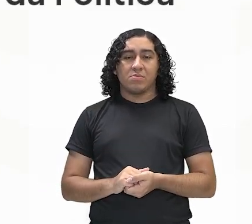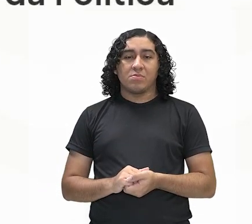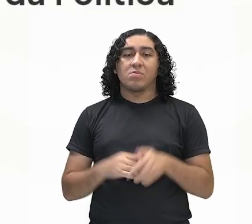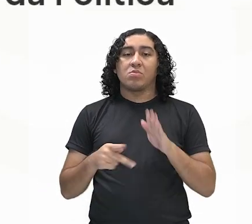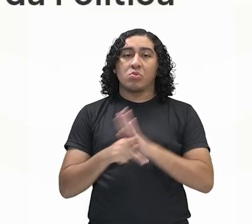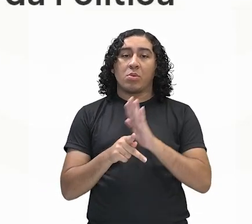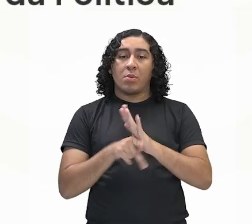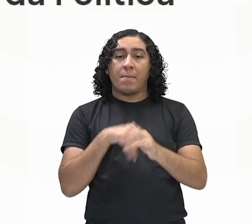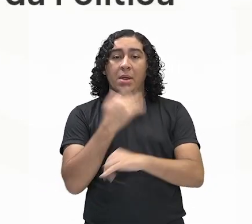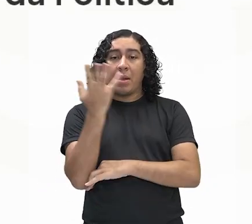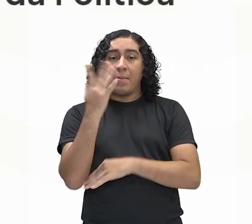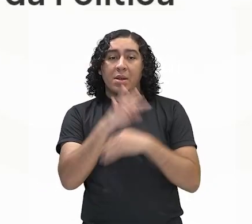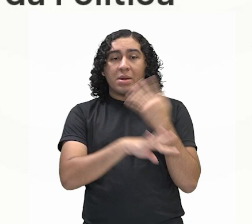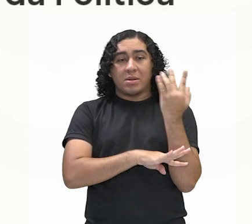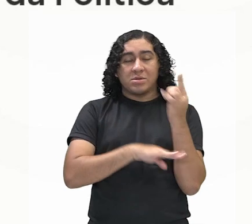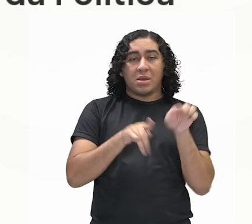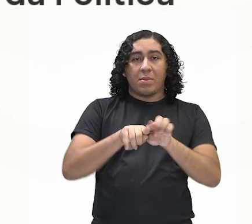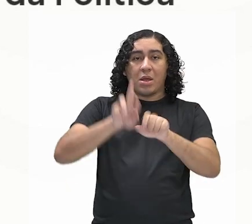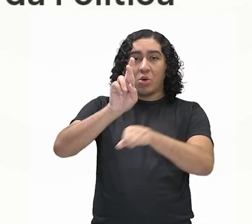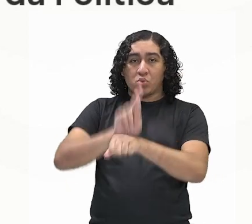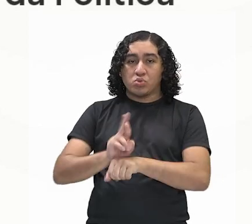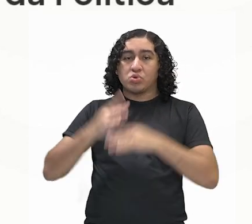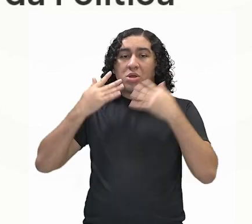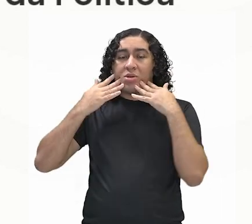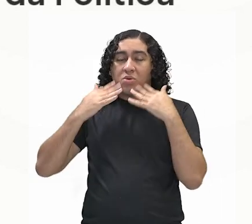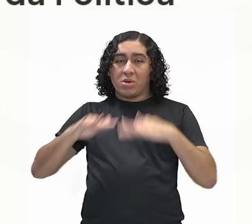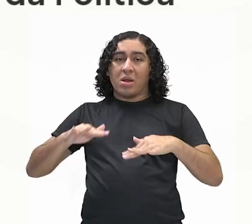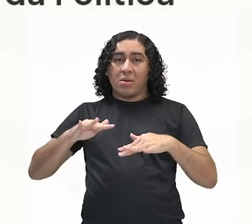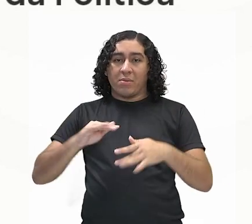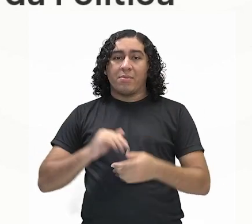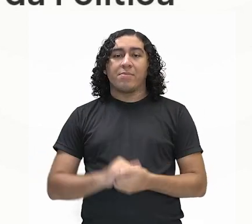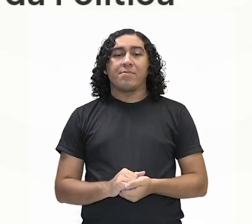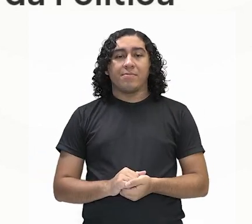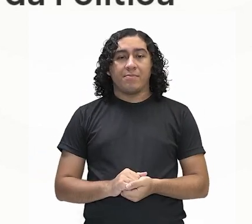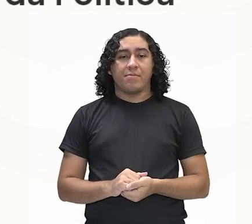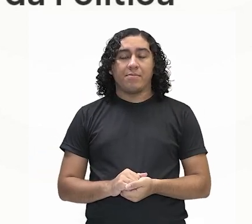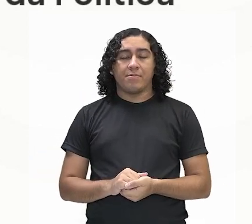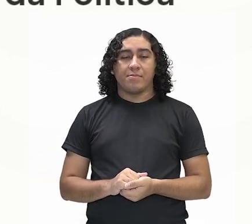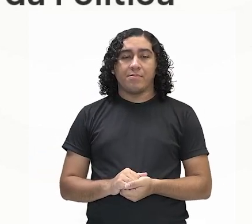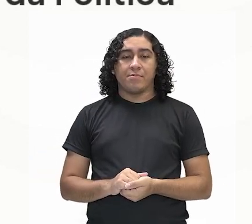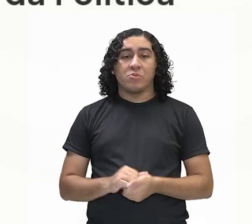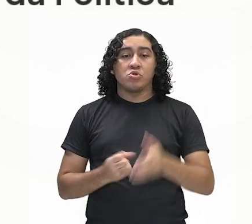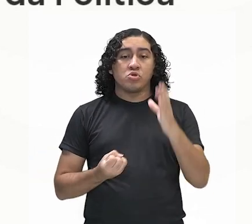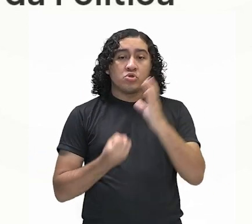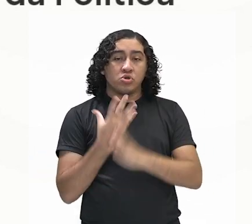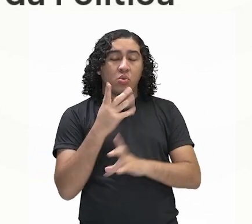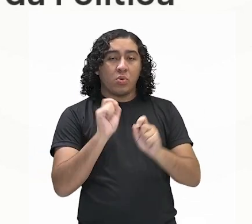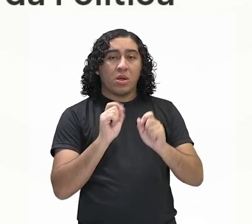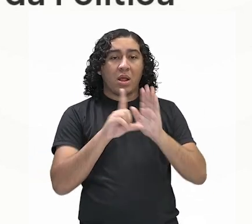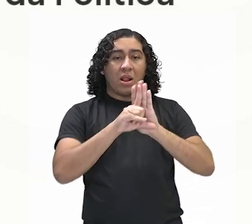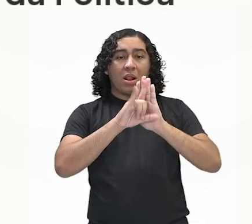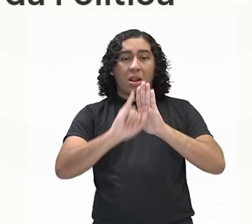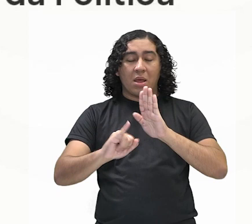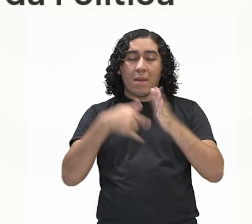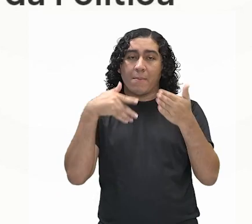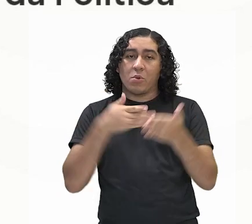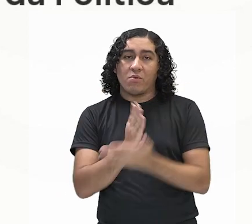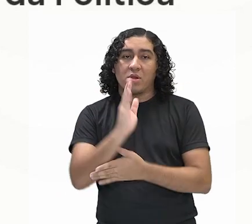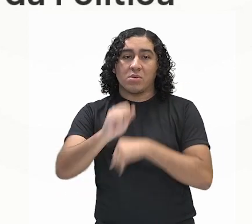do Meio Ambiente e dos Recursos Naturais Renováveis, tá? Ele foi criado a partir da promulgação da Lei número